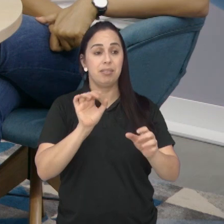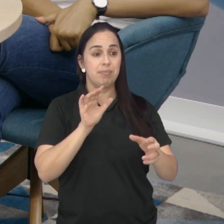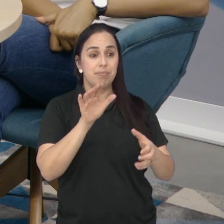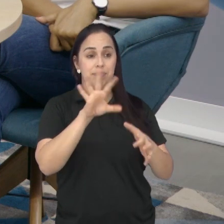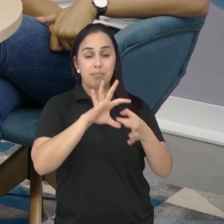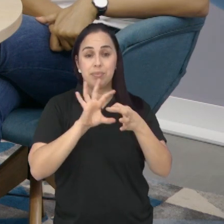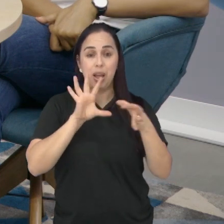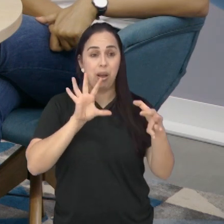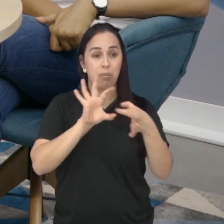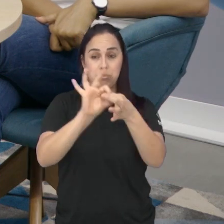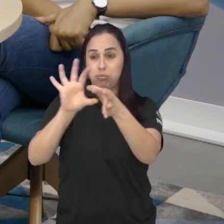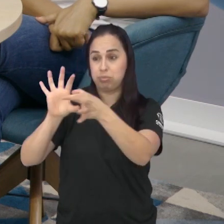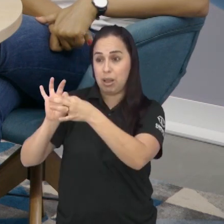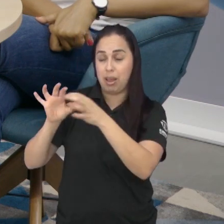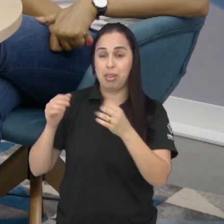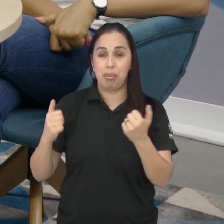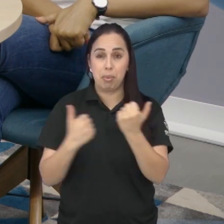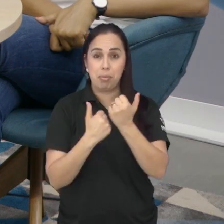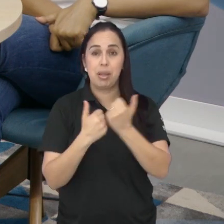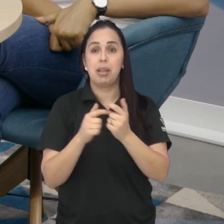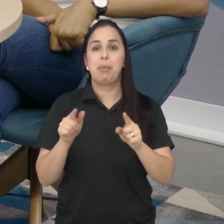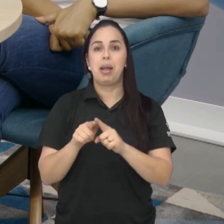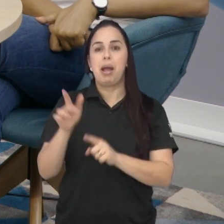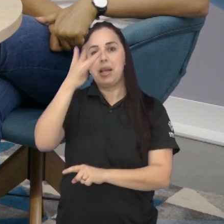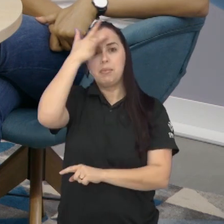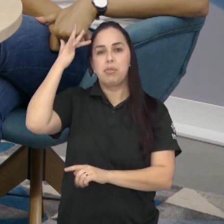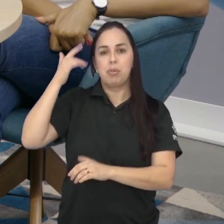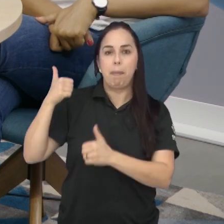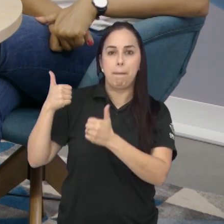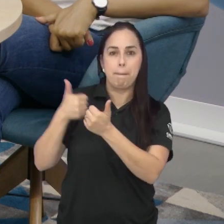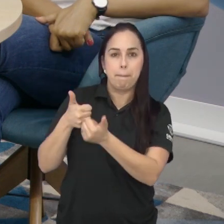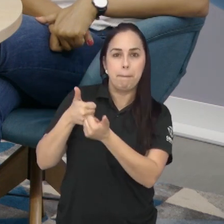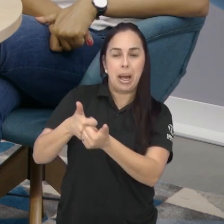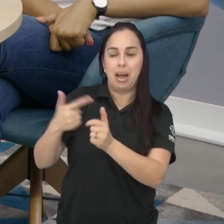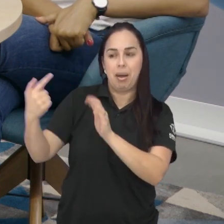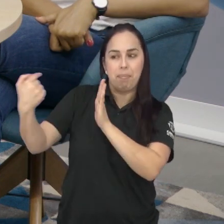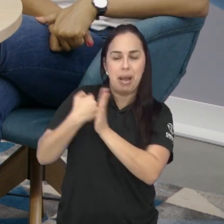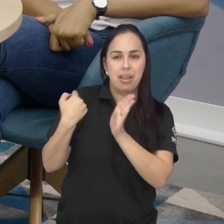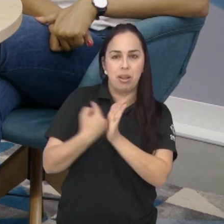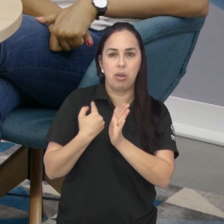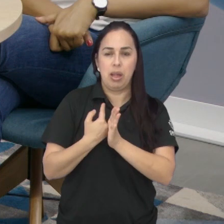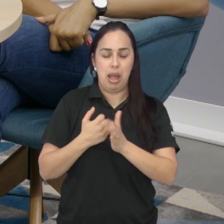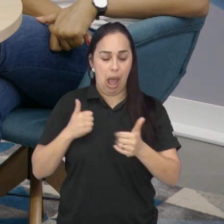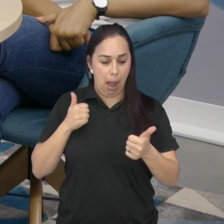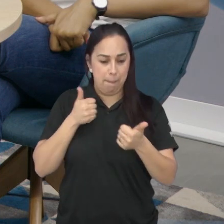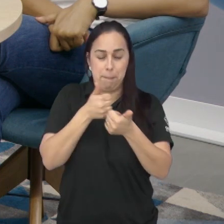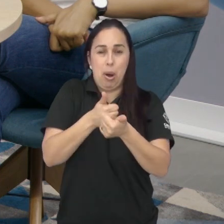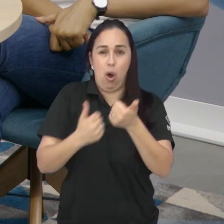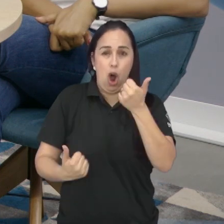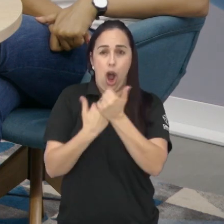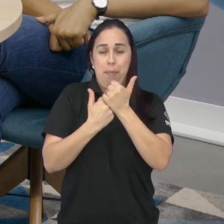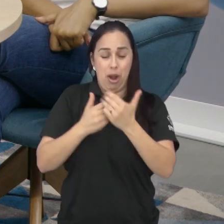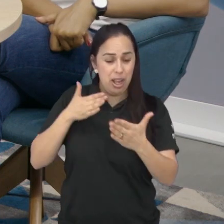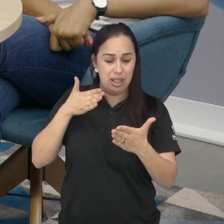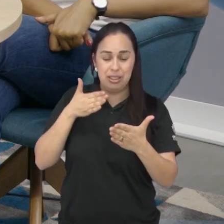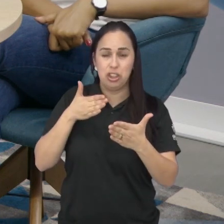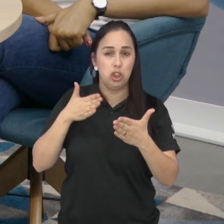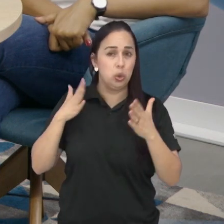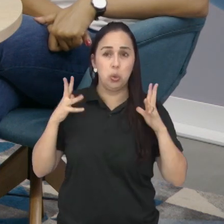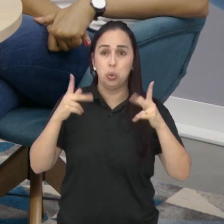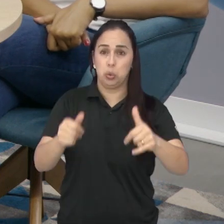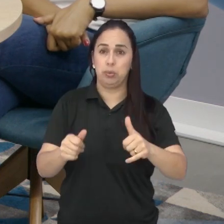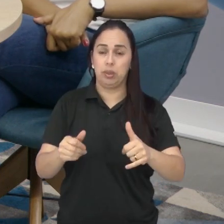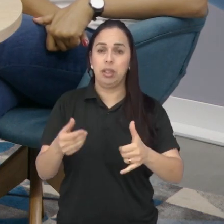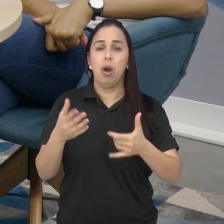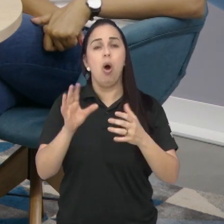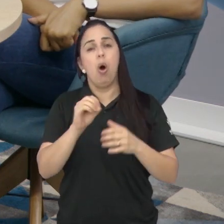união, mas muitas seguidoras perguntaram sobre essa questão do apoio incondicional. Não é necessariamente um apoio incondicional.